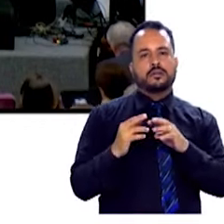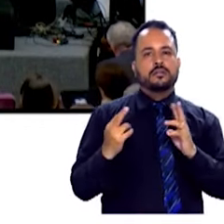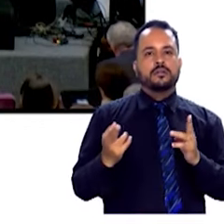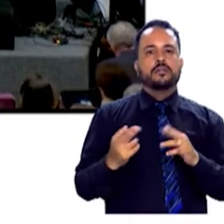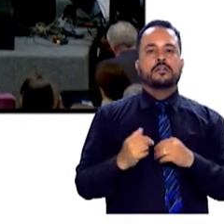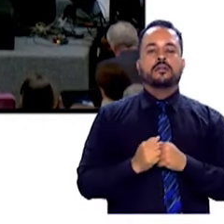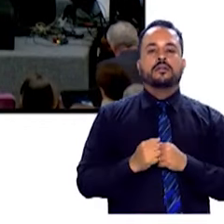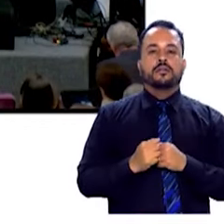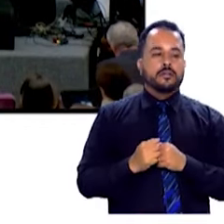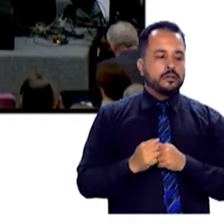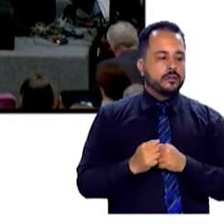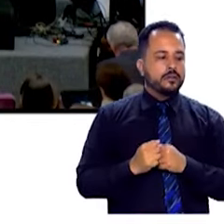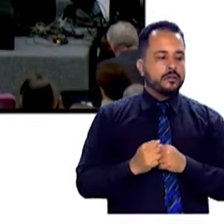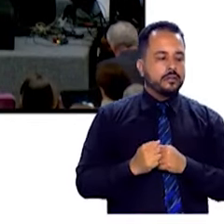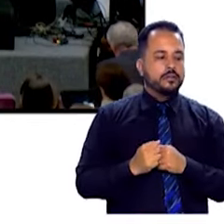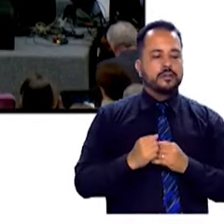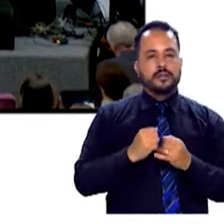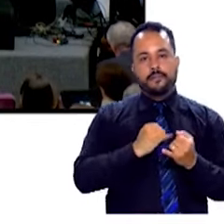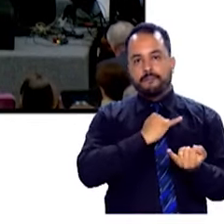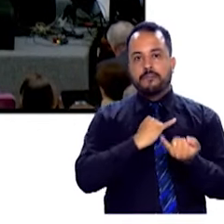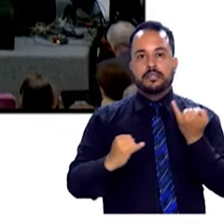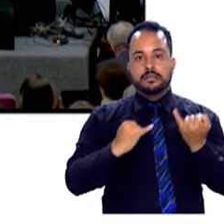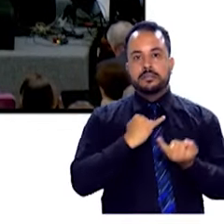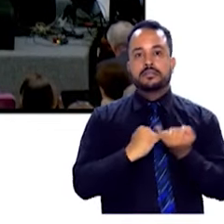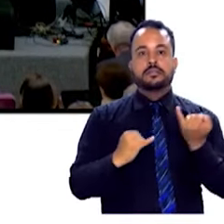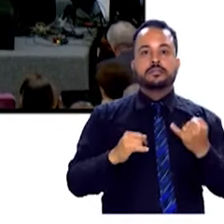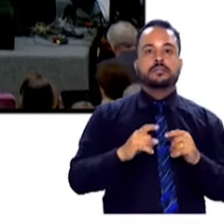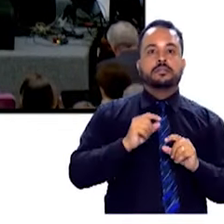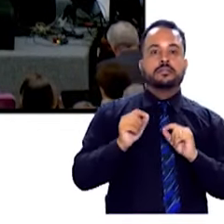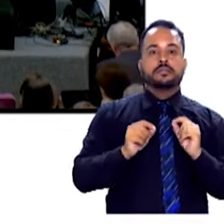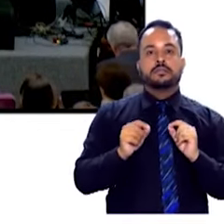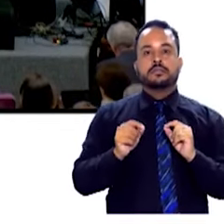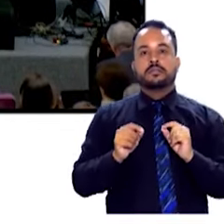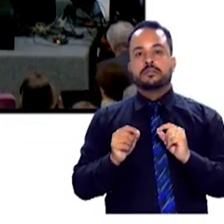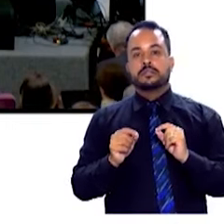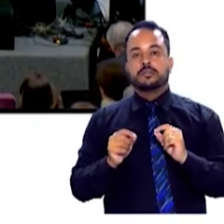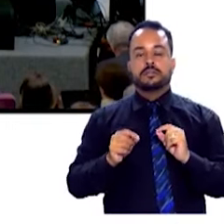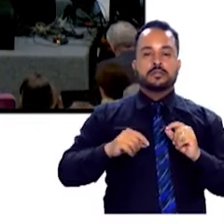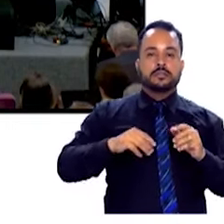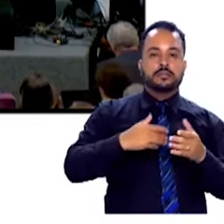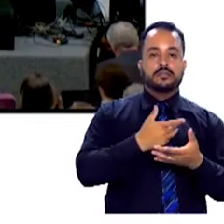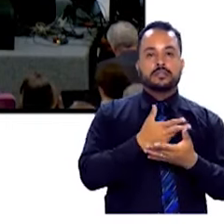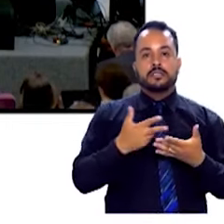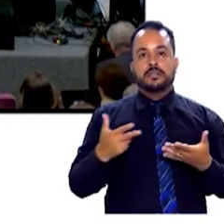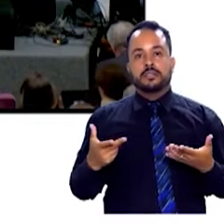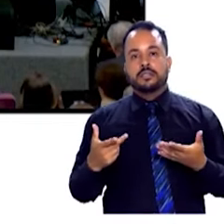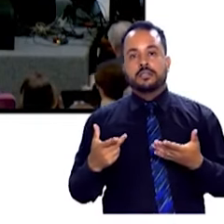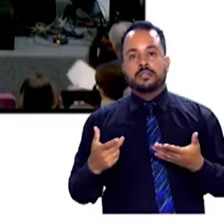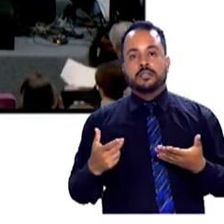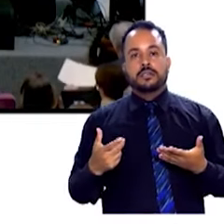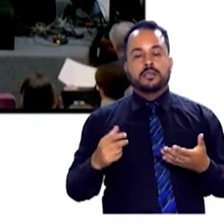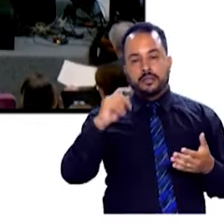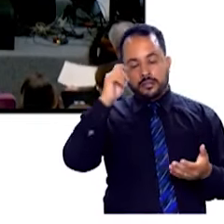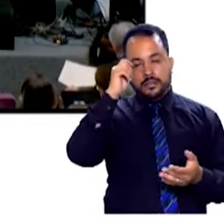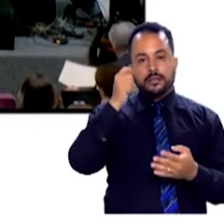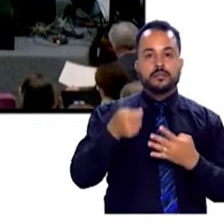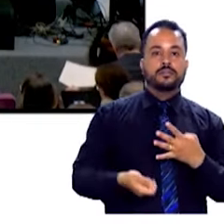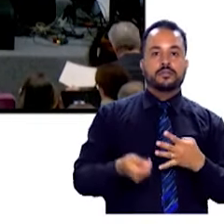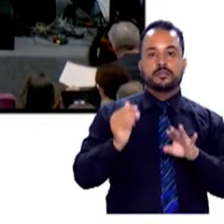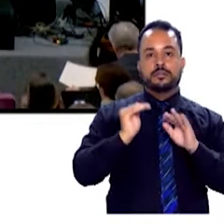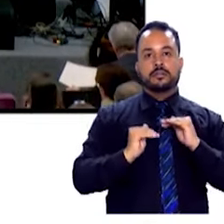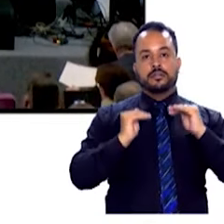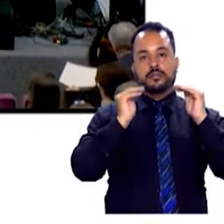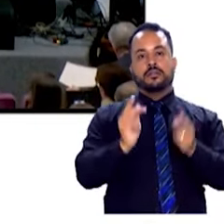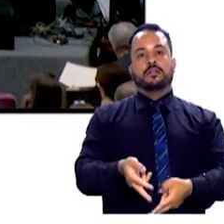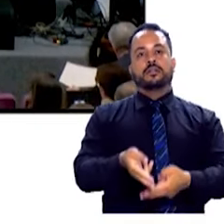bom eu tenho de determinar Qual é a rácio deci Dende do caso que é autoritativo do caso que foi decidido com autoridade